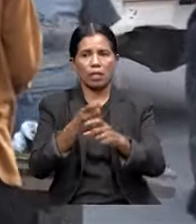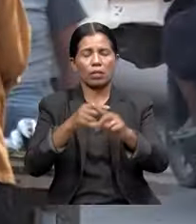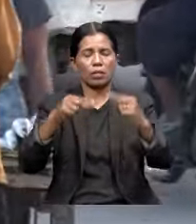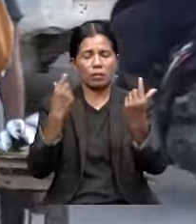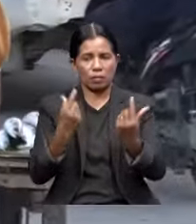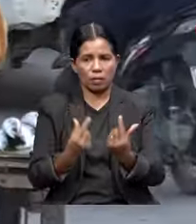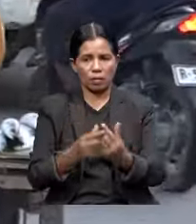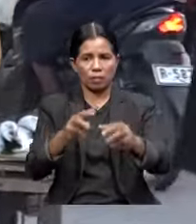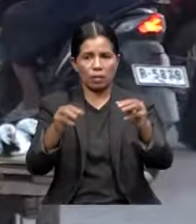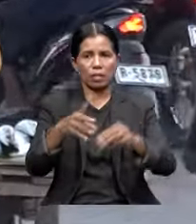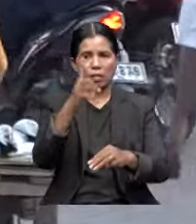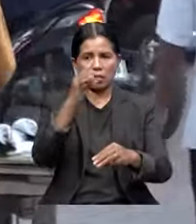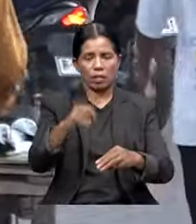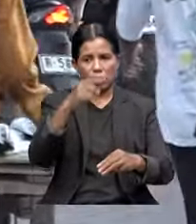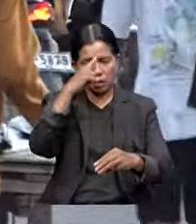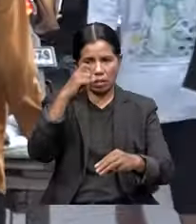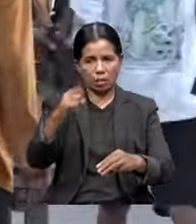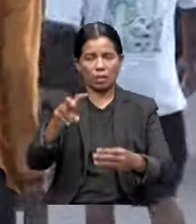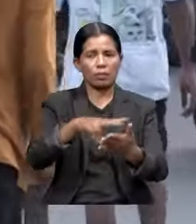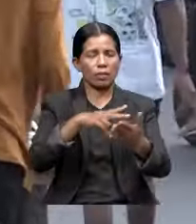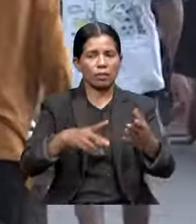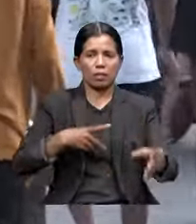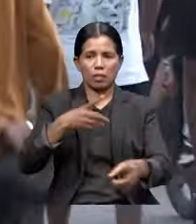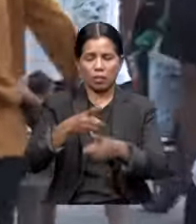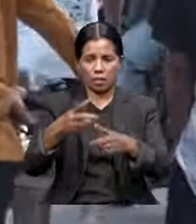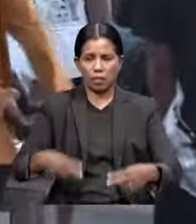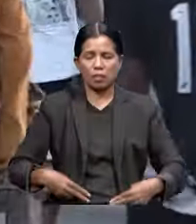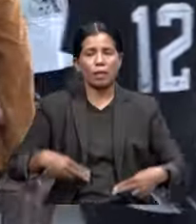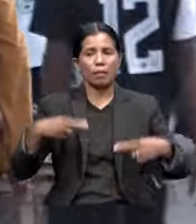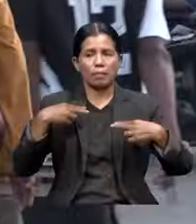guardas estau Municipio Dili, tamba considera viola direitos humanos. Abraão Amaral, Diamen.